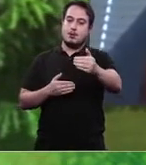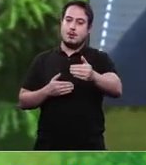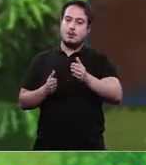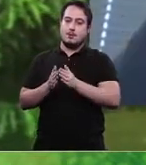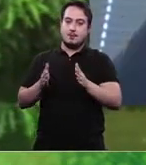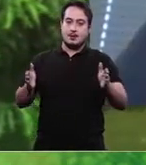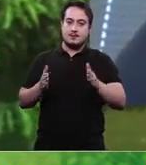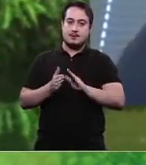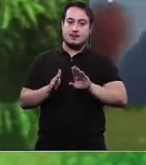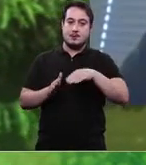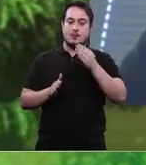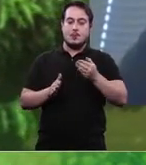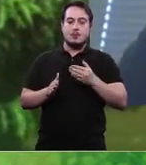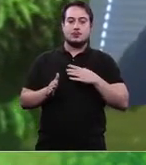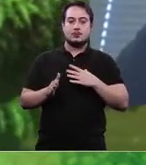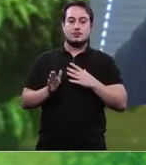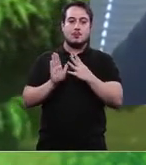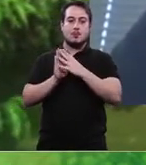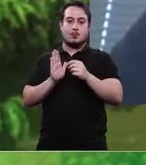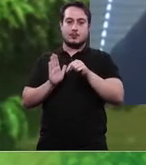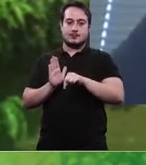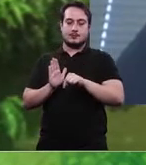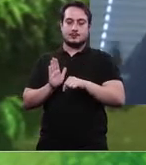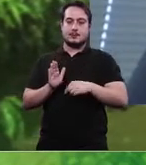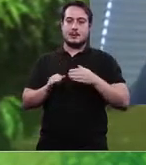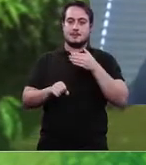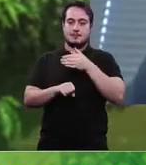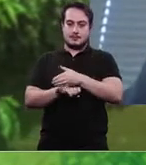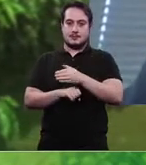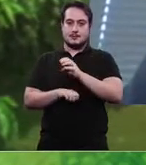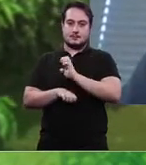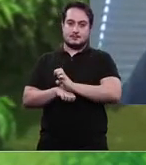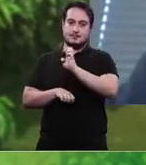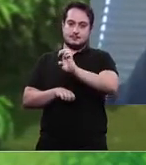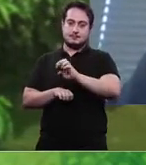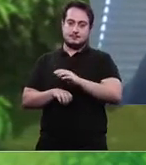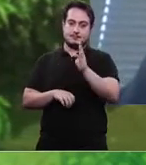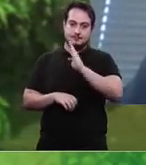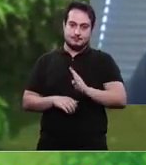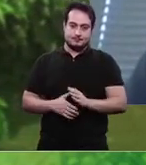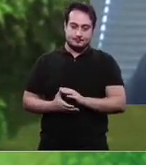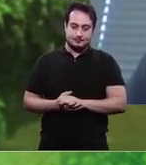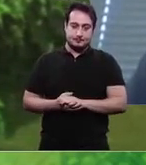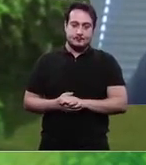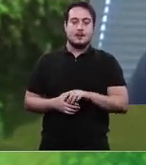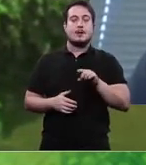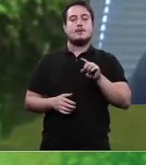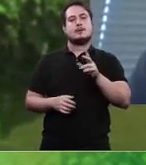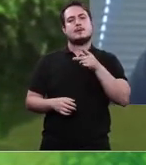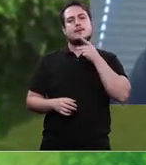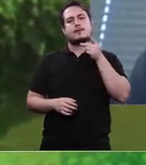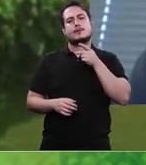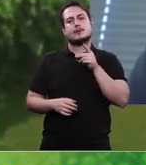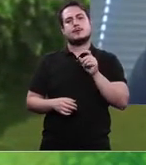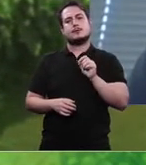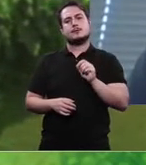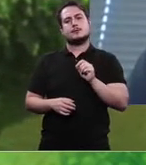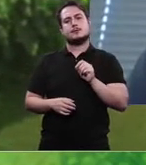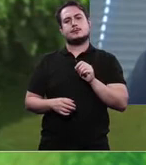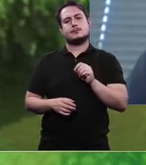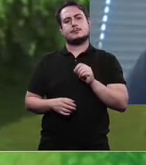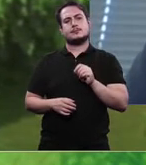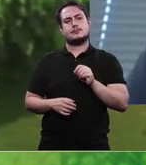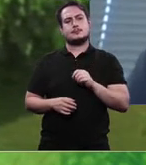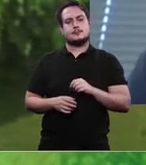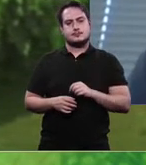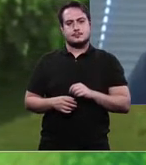foto da região em termos de participação nas exportações brasileiras. Isso é natural. Você falou sobre a questão do...